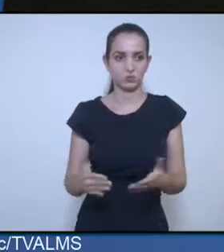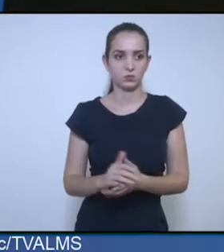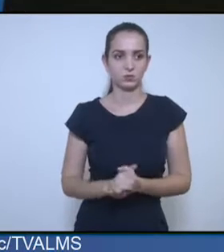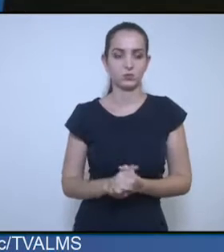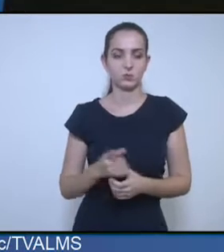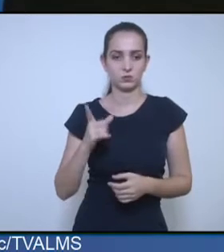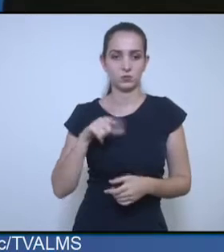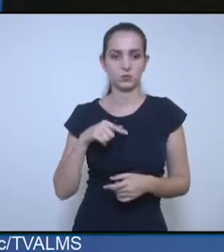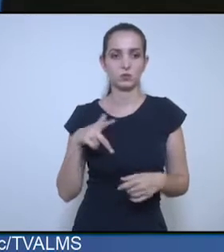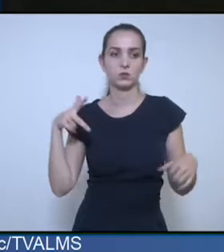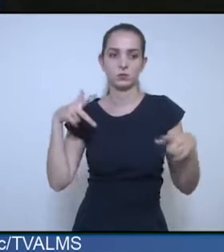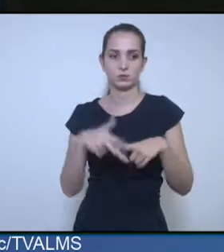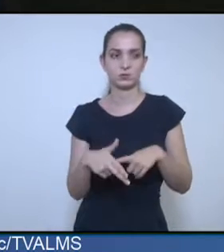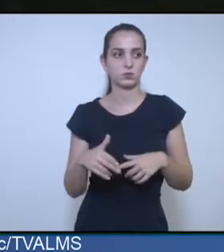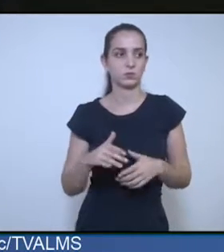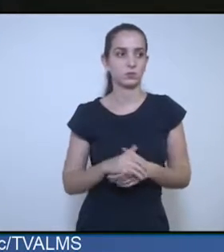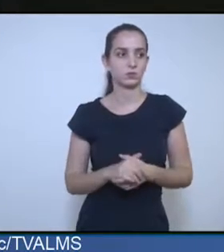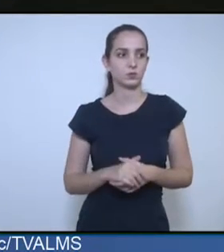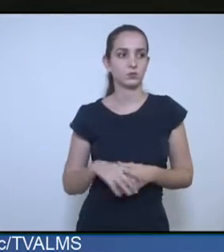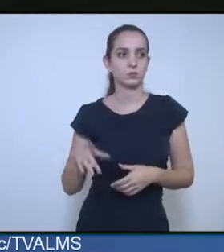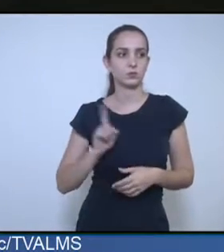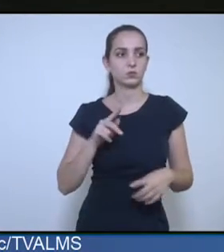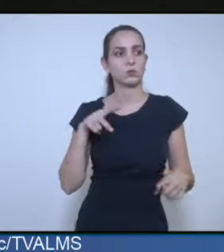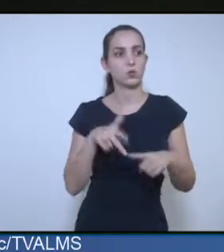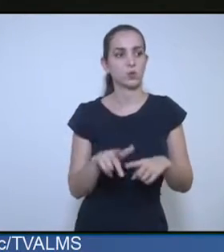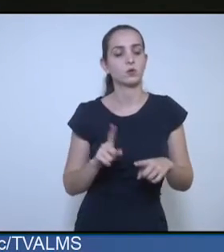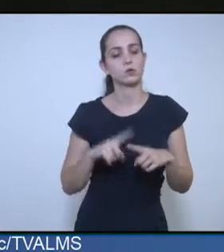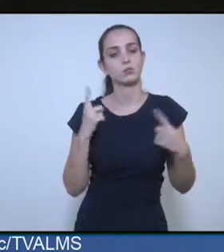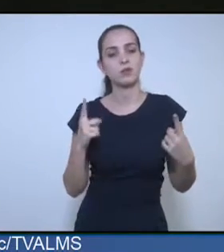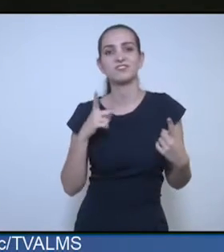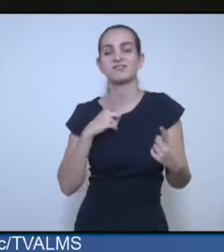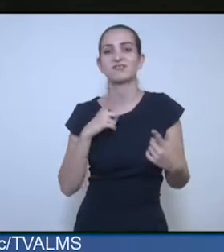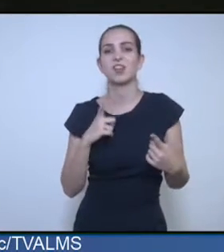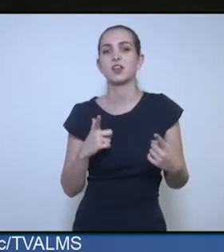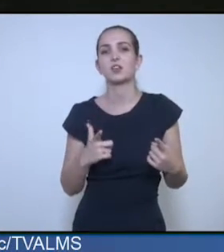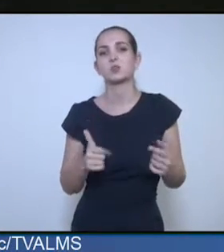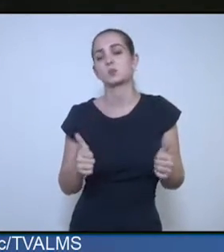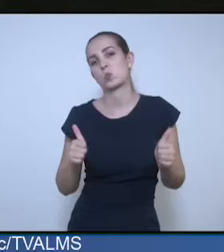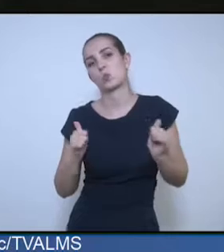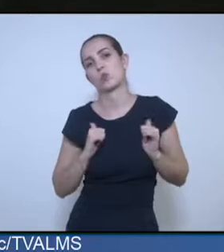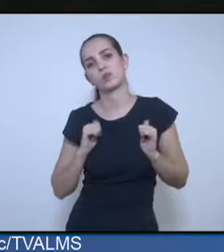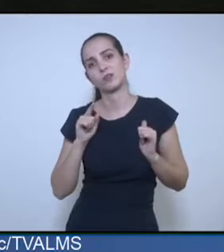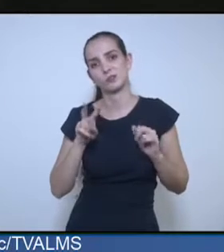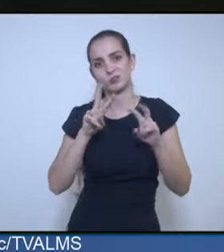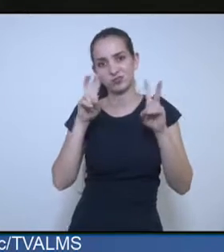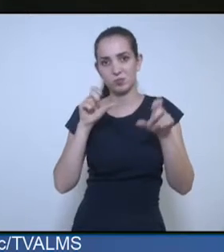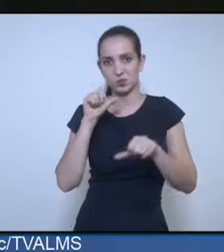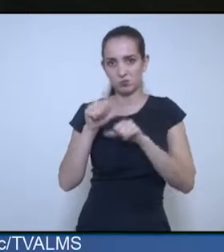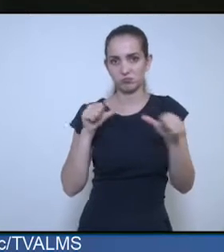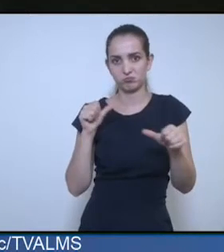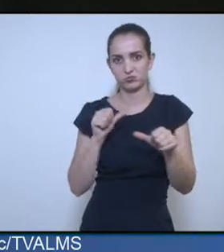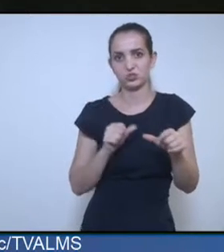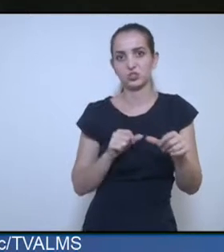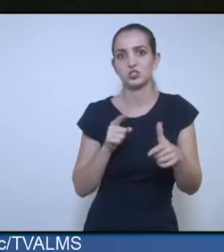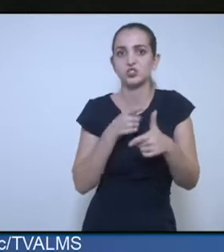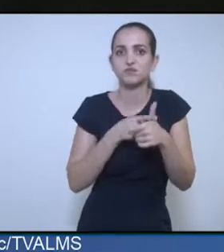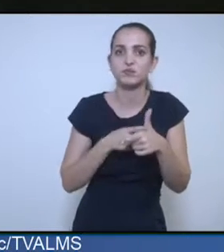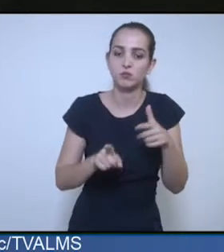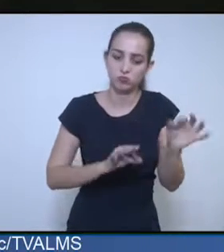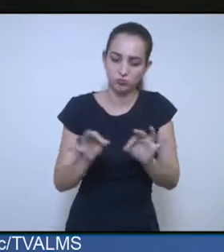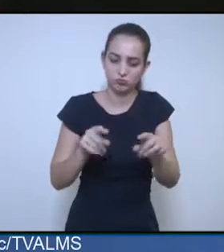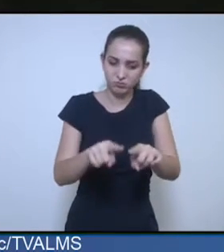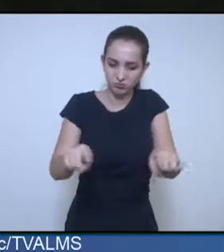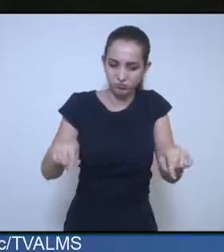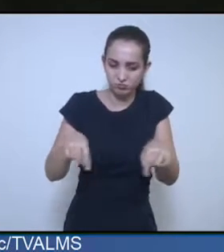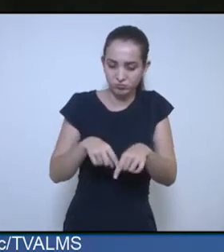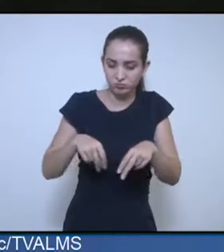um corte, não um corte, mas um descaso que está em relação à reforma agrária nesse país. A reforma agrária,